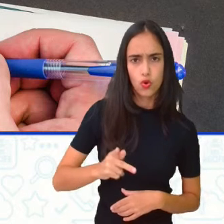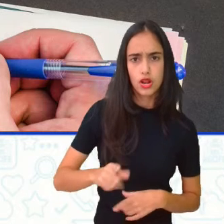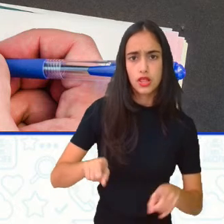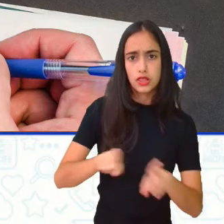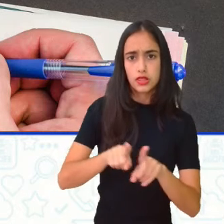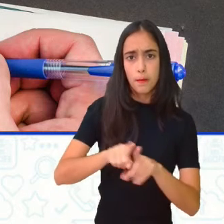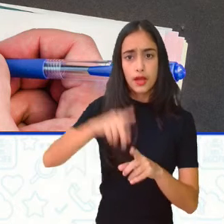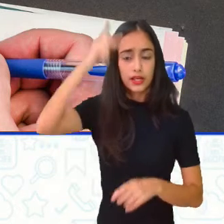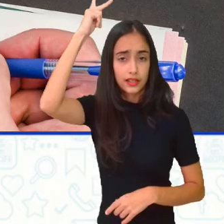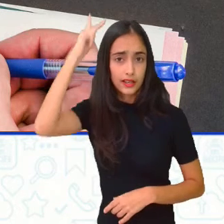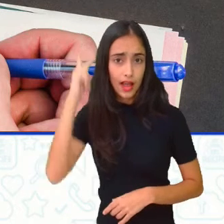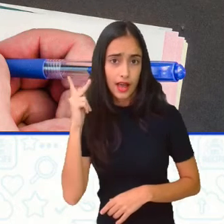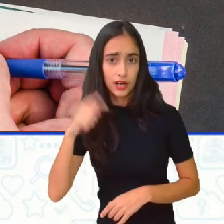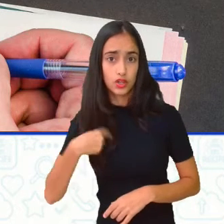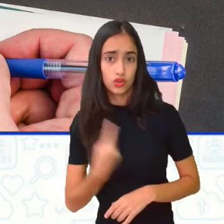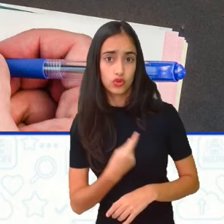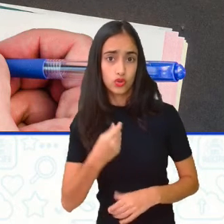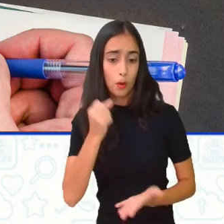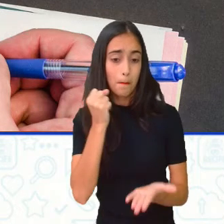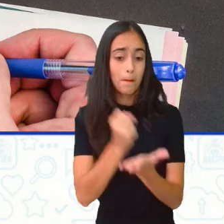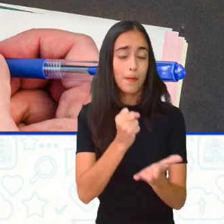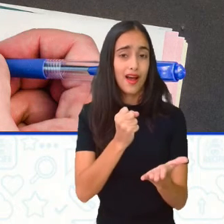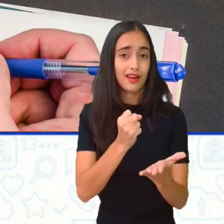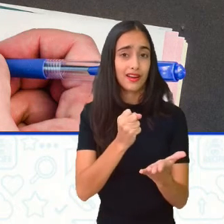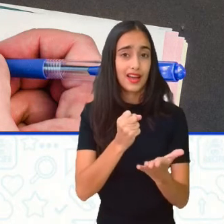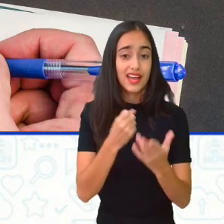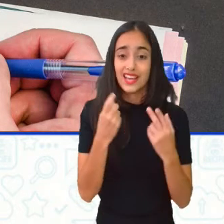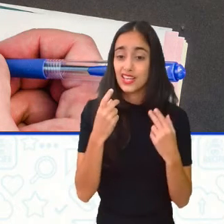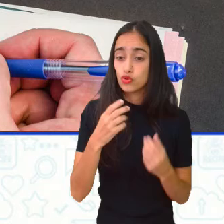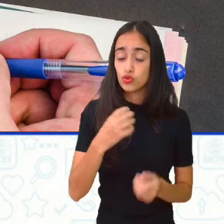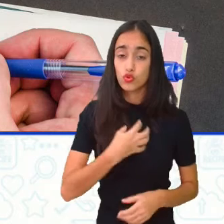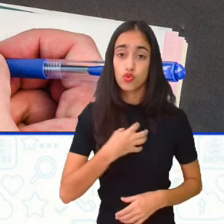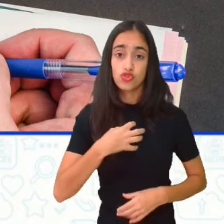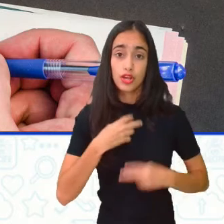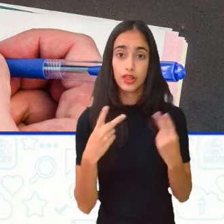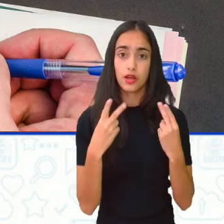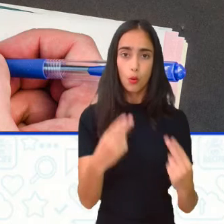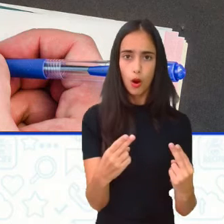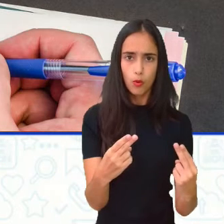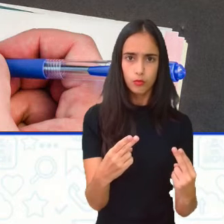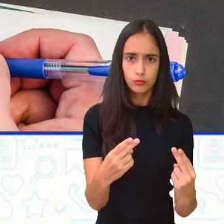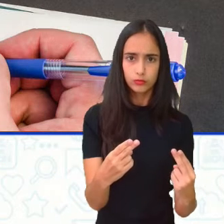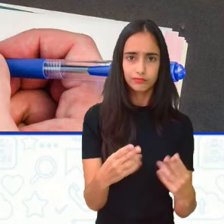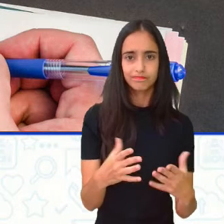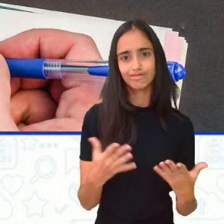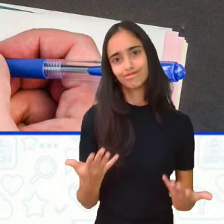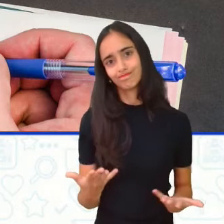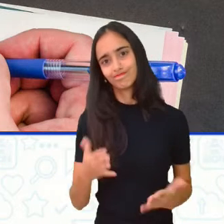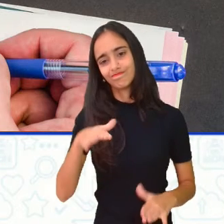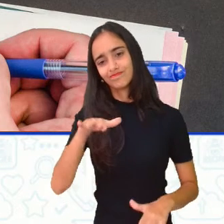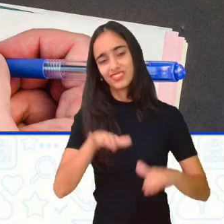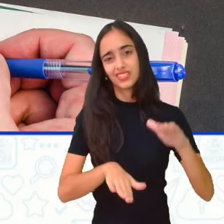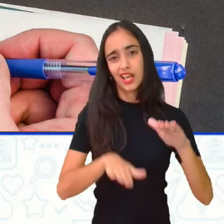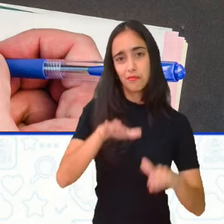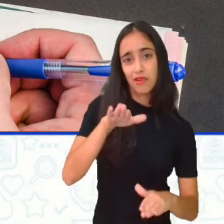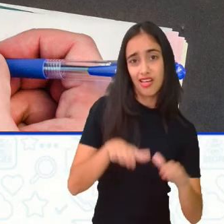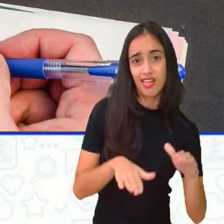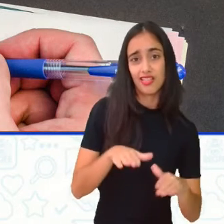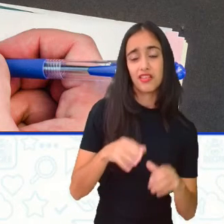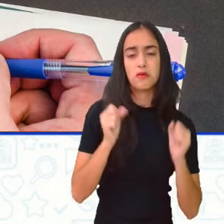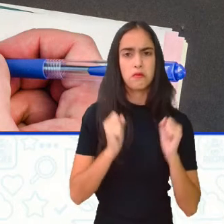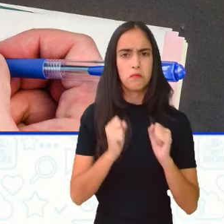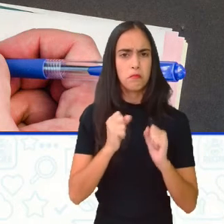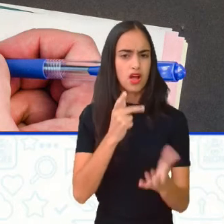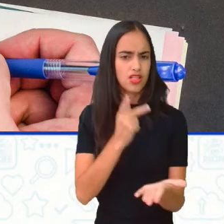partes? Talvez sim, talvez não. Haverá partes de coincidência, né? E haverá partes em que uma grifou e a outra não.